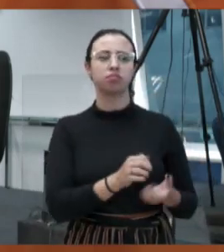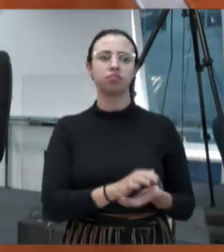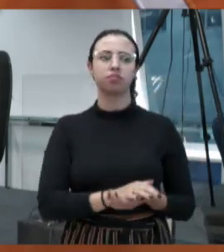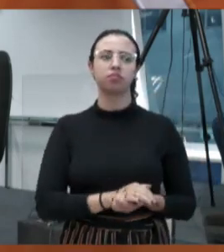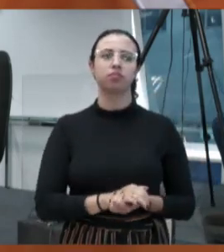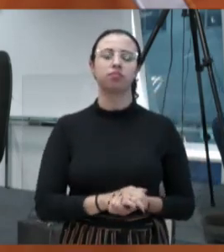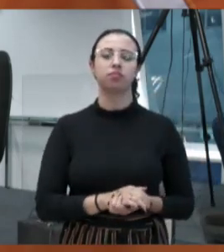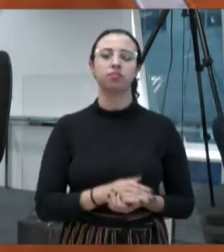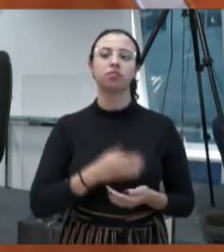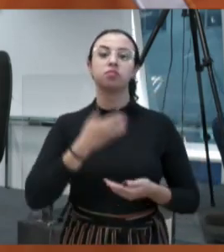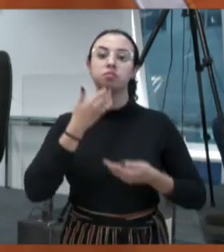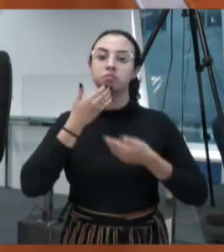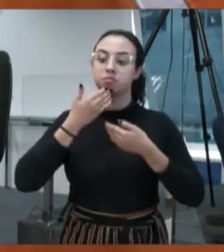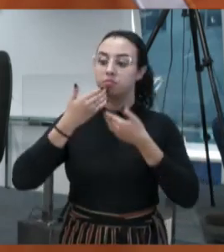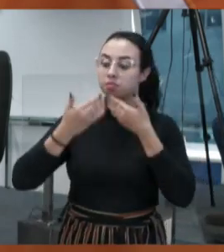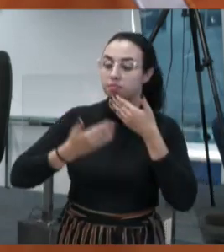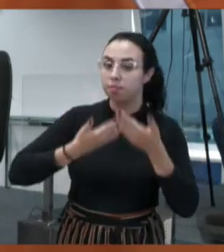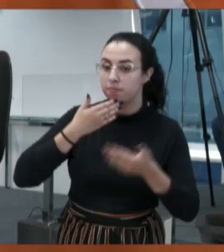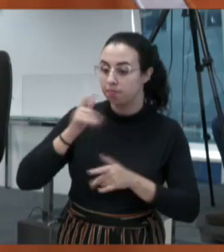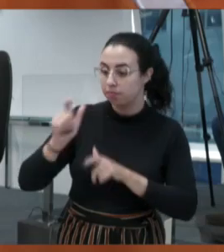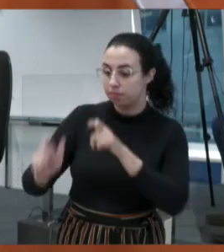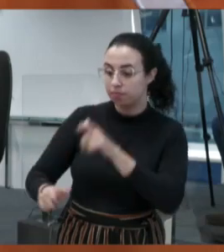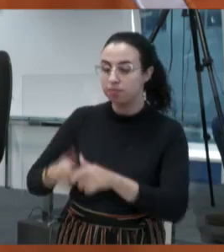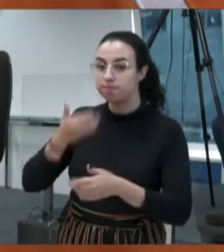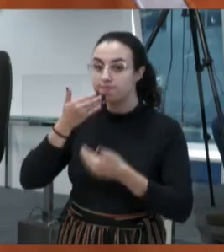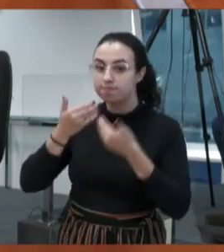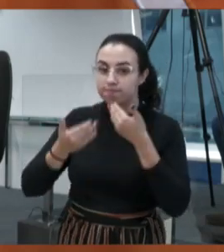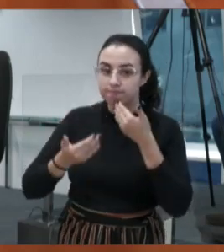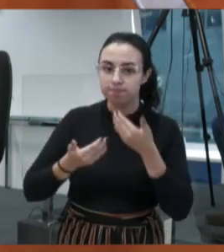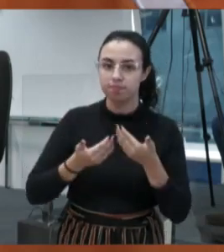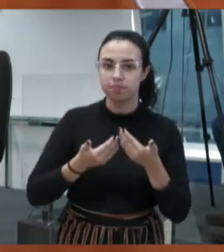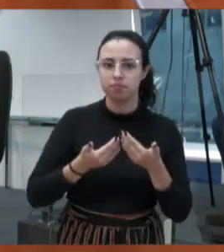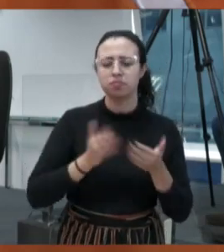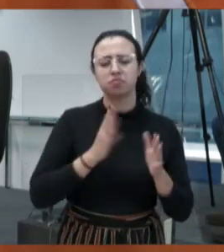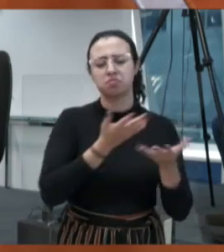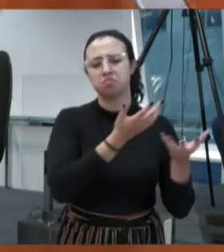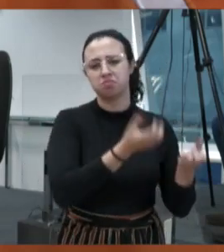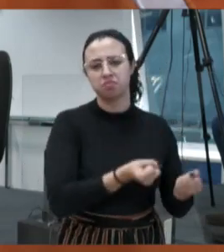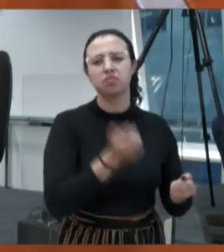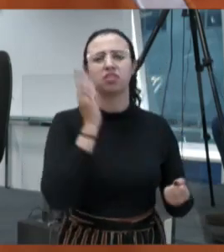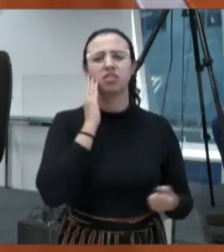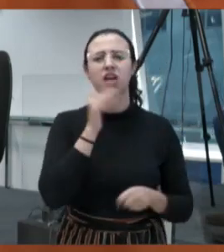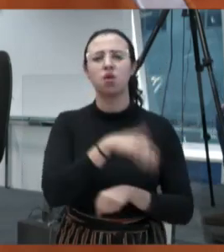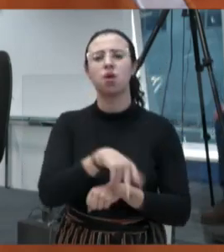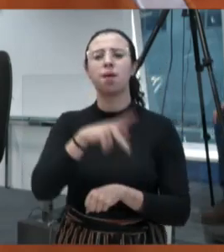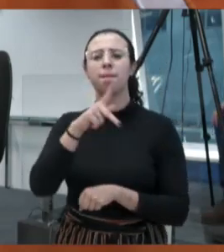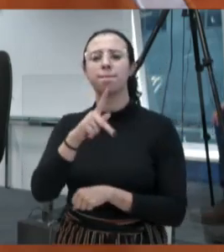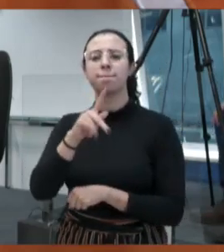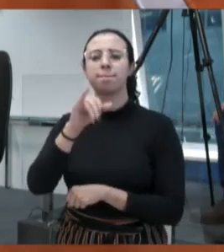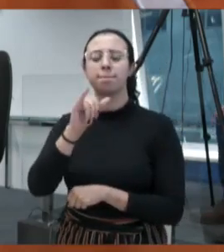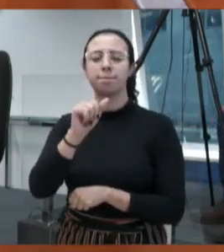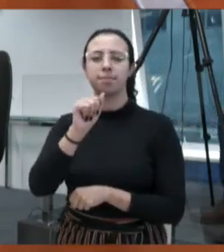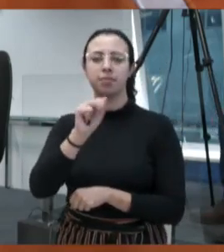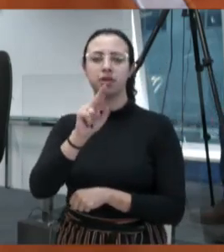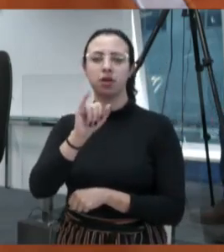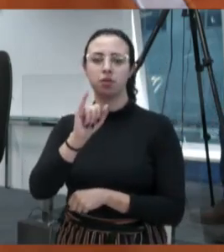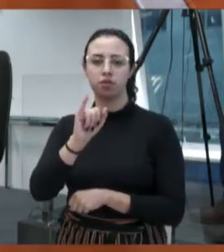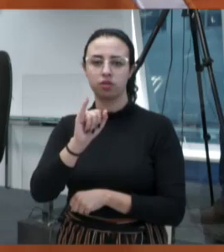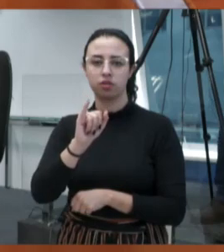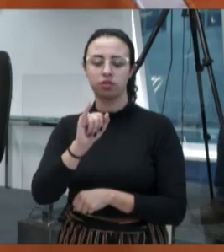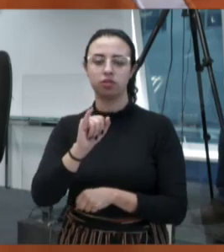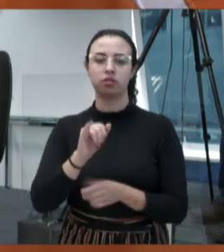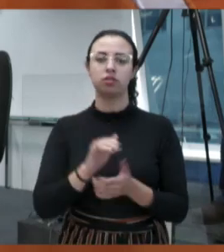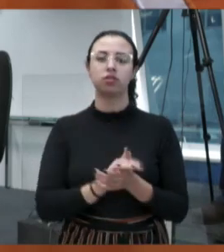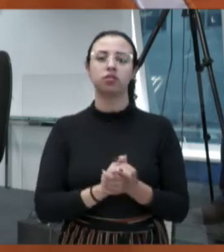essas solicitações dos moradores que nos pediram essa capina. Pode ficar tranquilo, que eu sei que a rua Piauí, ali na Autorama, né, junto, é Piauí com